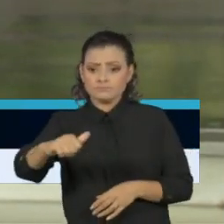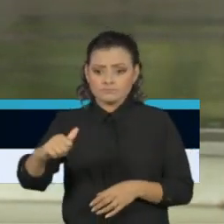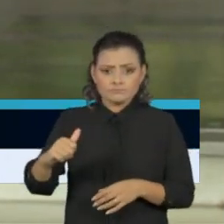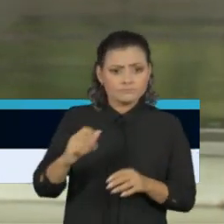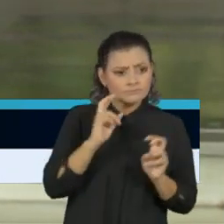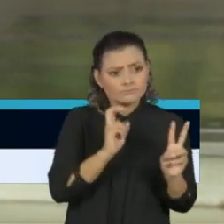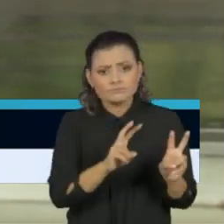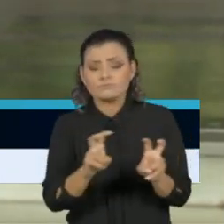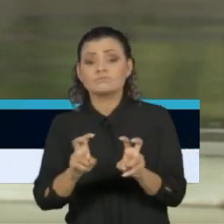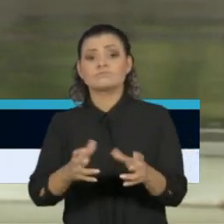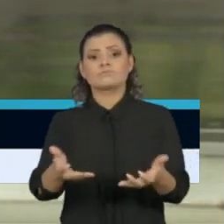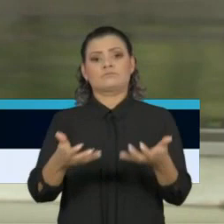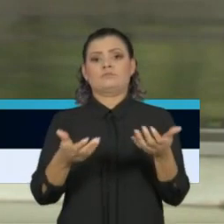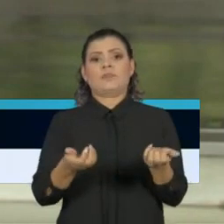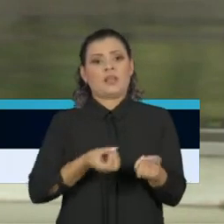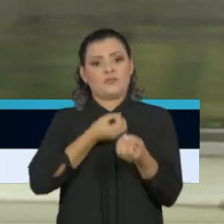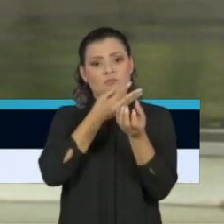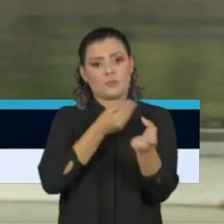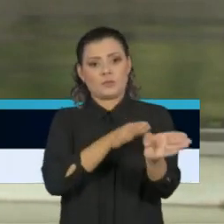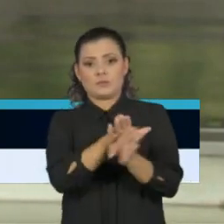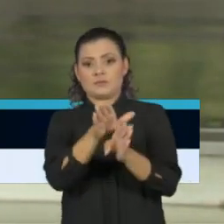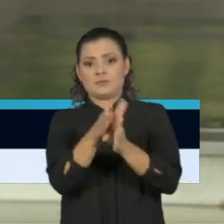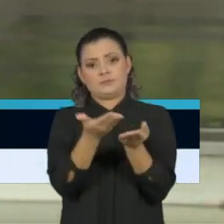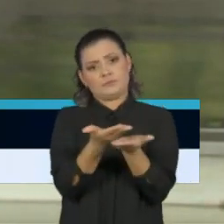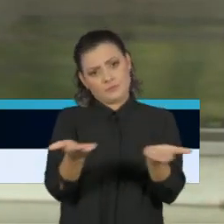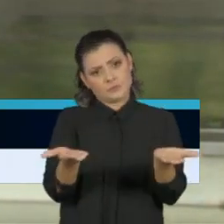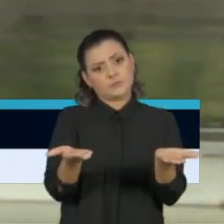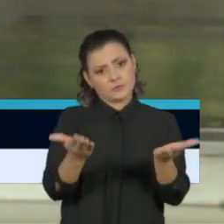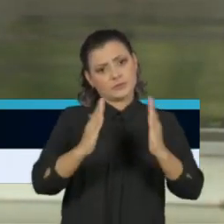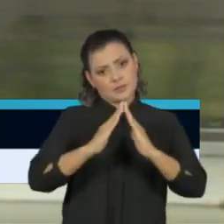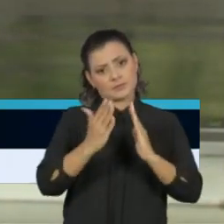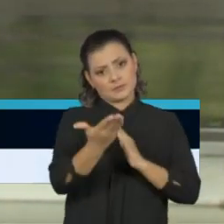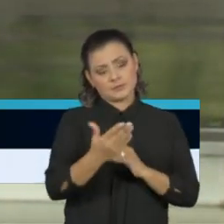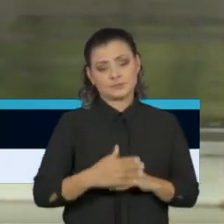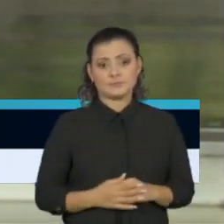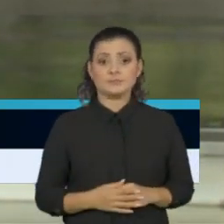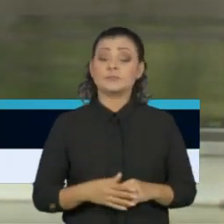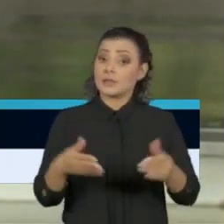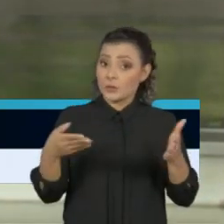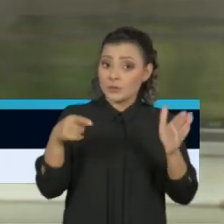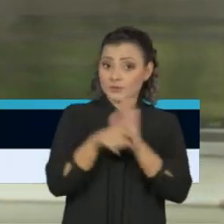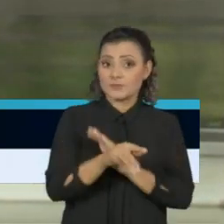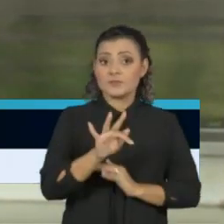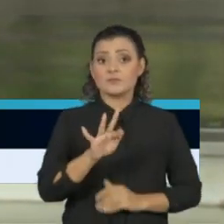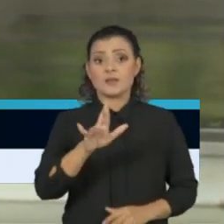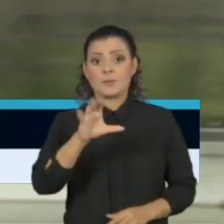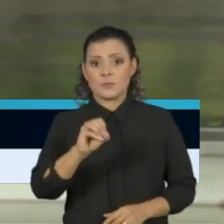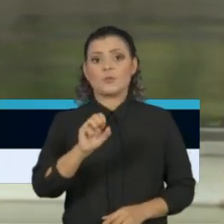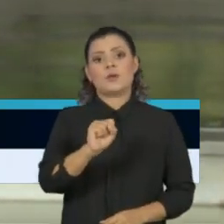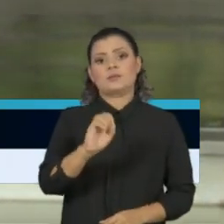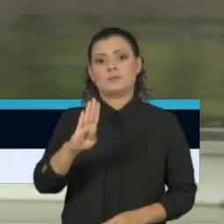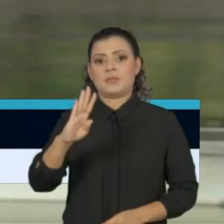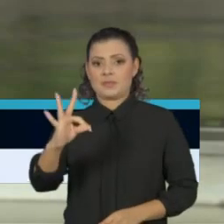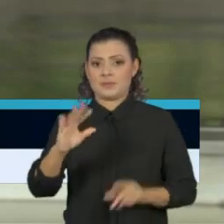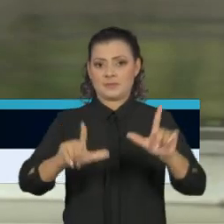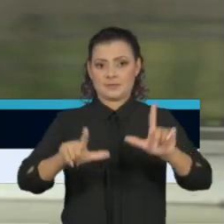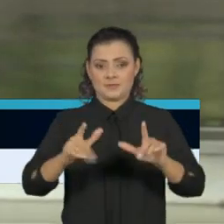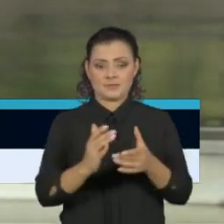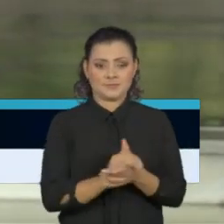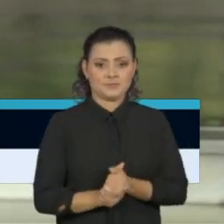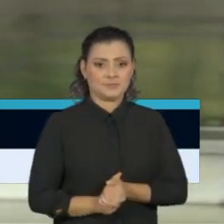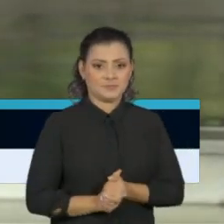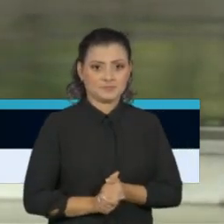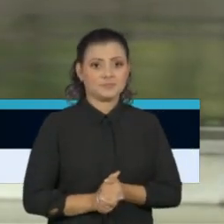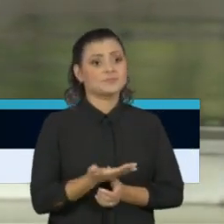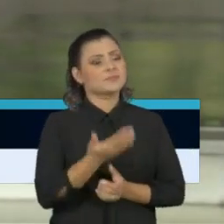isenta procuram dar a melhor informação para você que está aí na sua casa. Vamos então, Fábio Diamante, boa tarde, sua pergunta, por favor. Boa tarde,